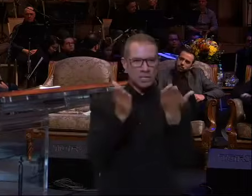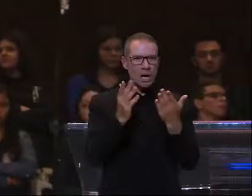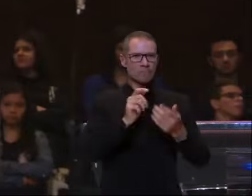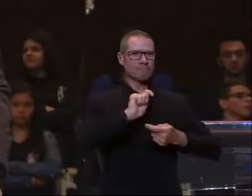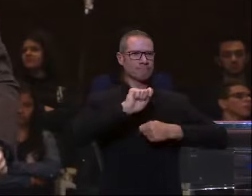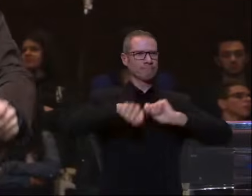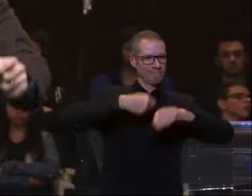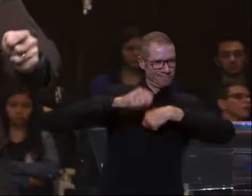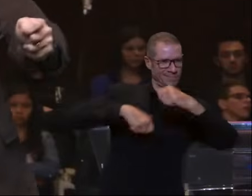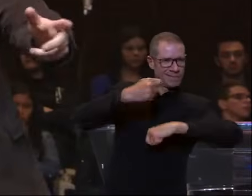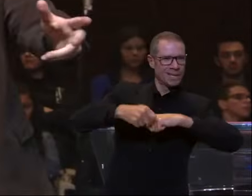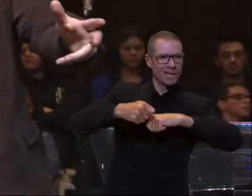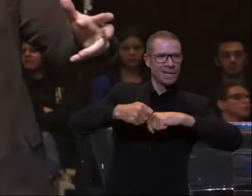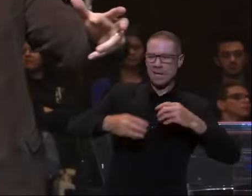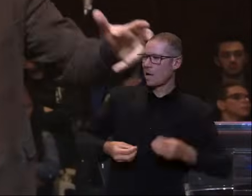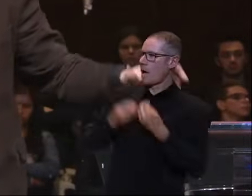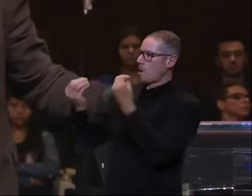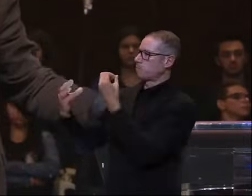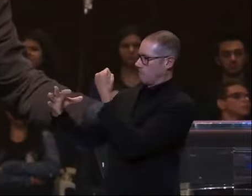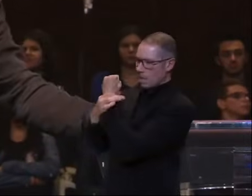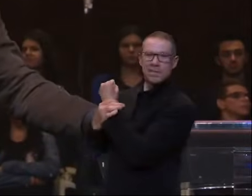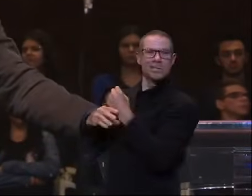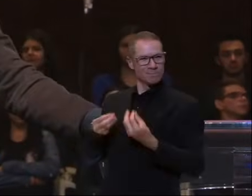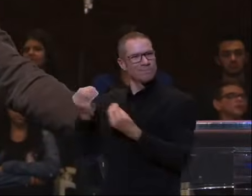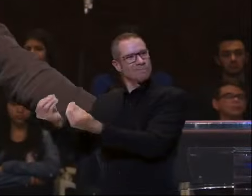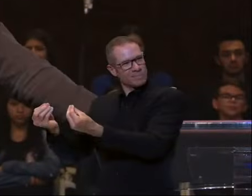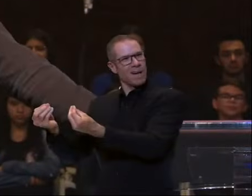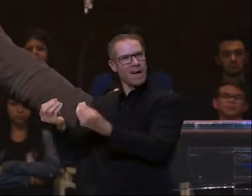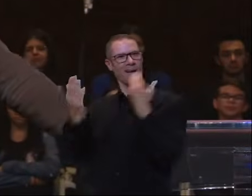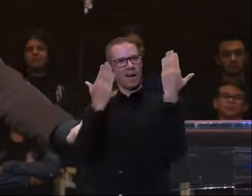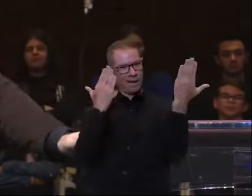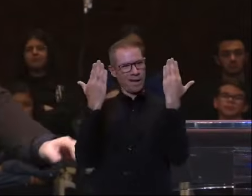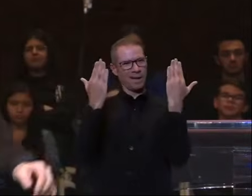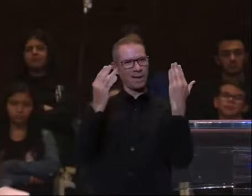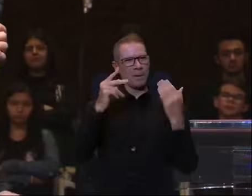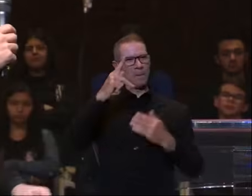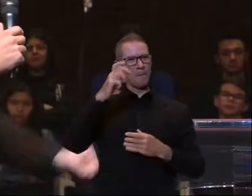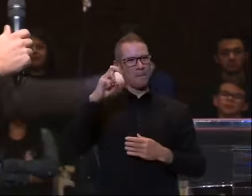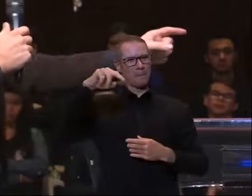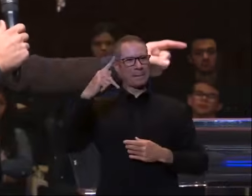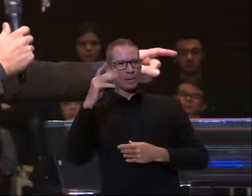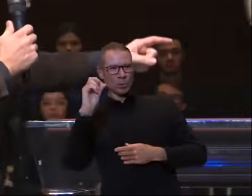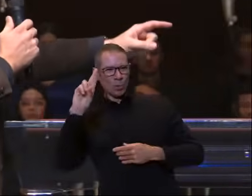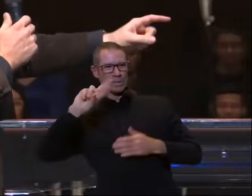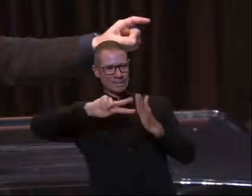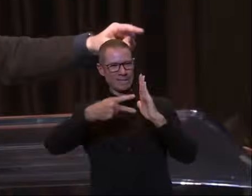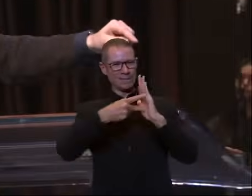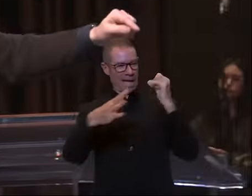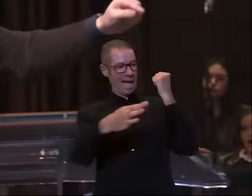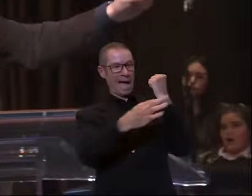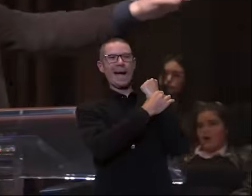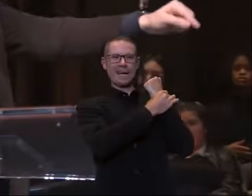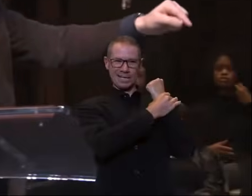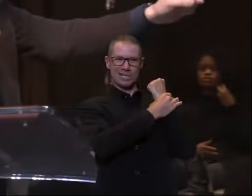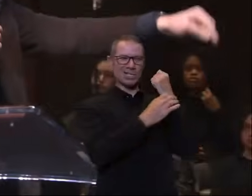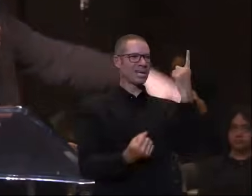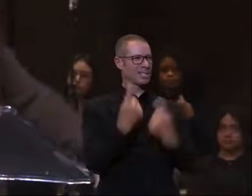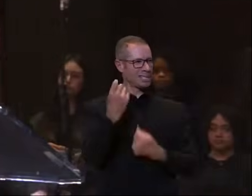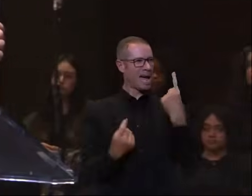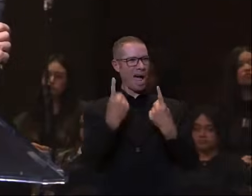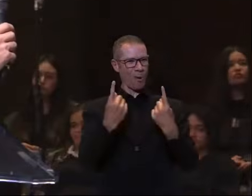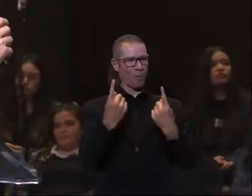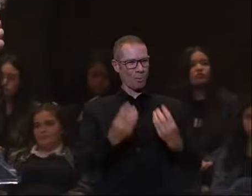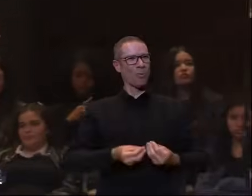às vezes a gente tem que dar algo em garantia. O penhor é isso, a garantia de algo que